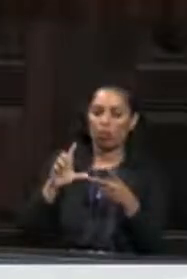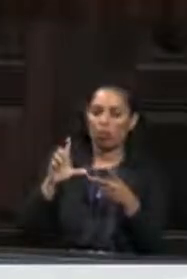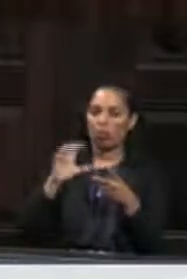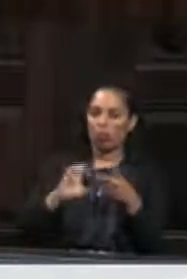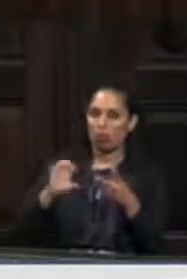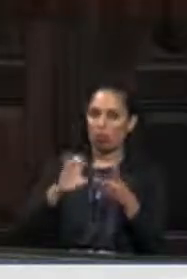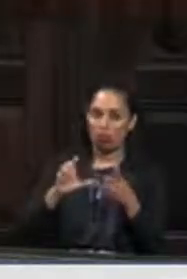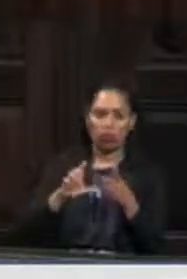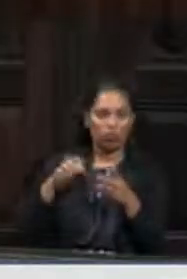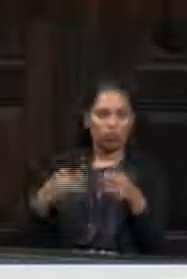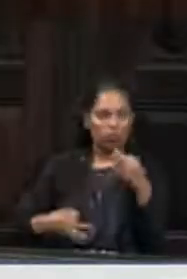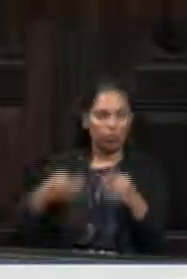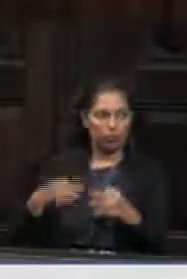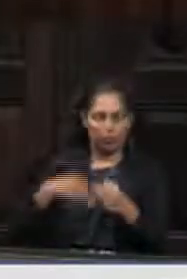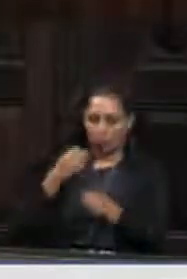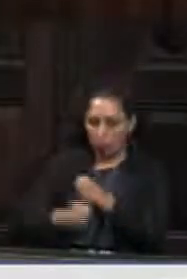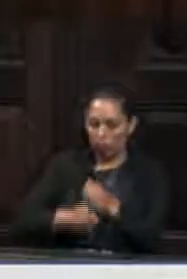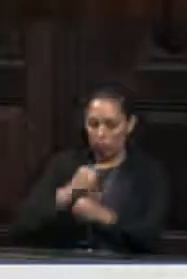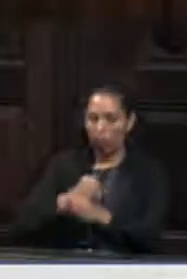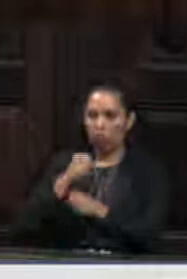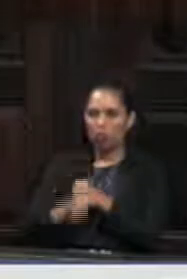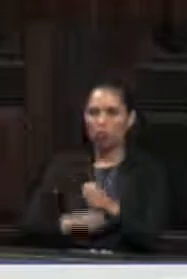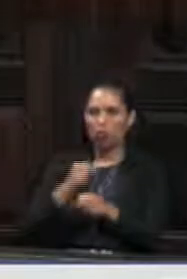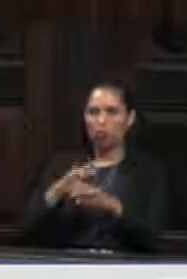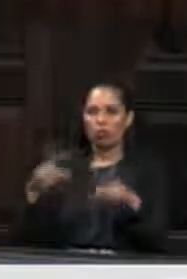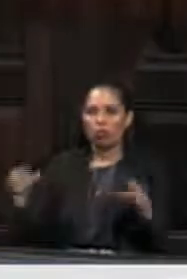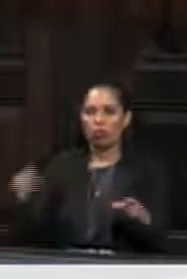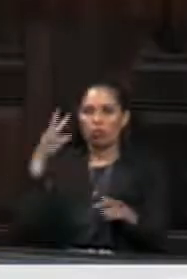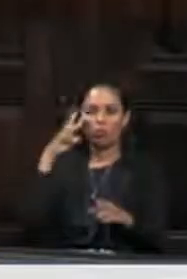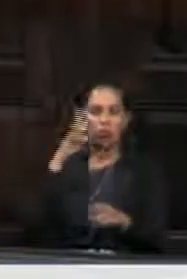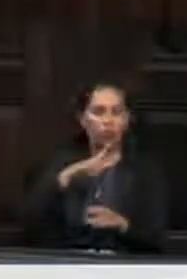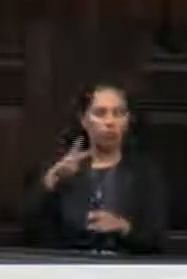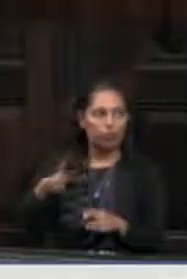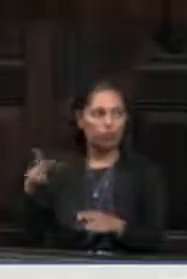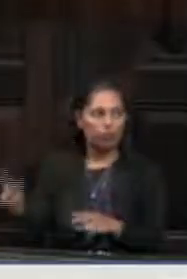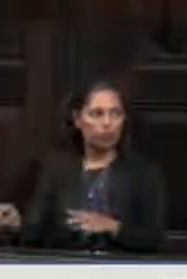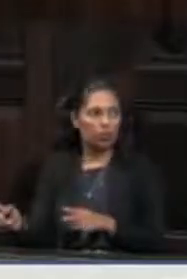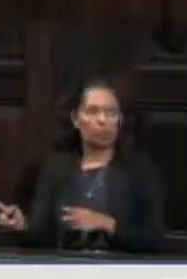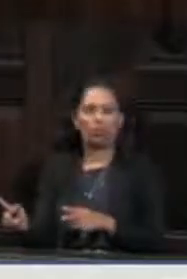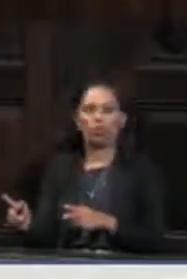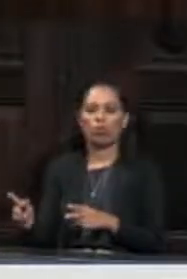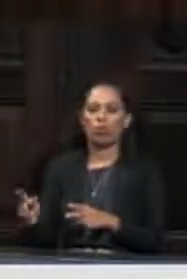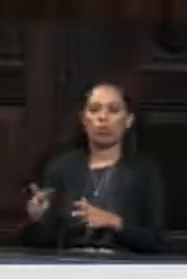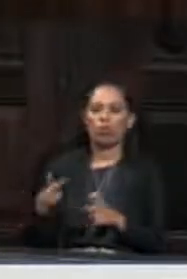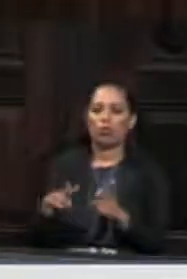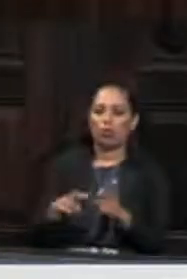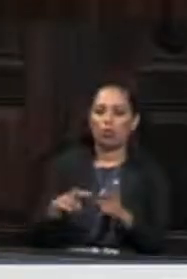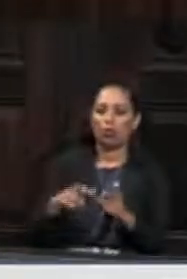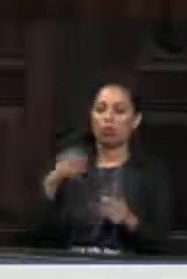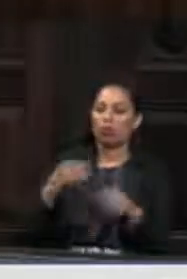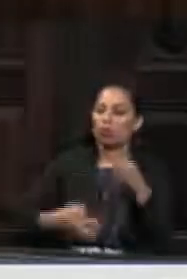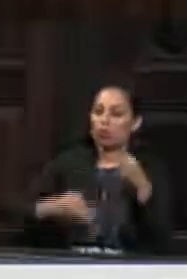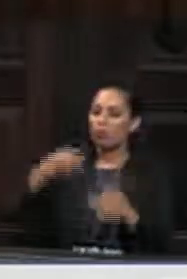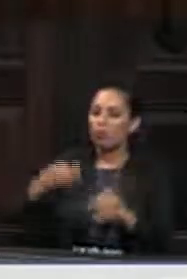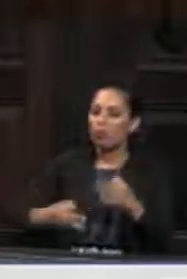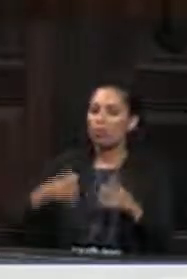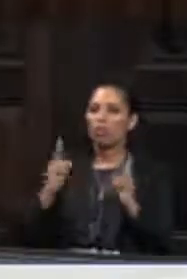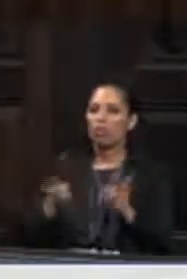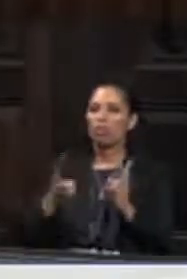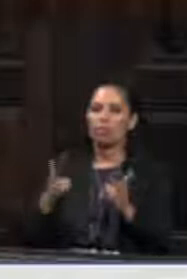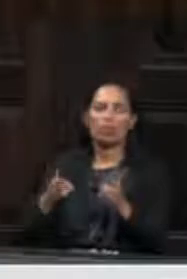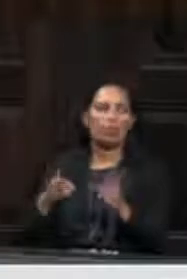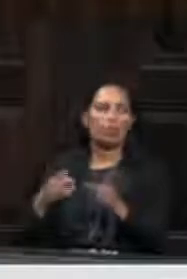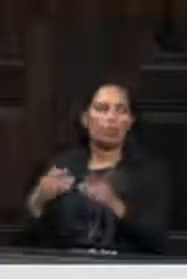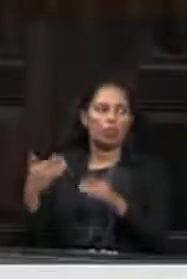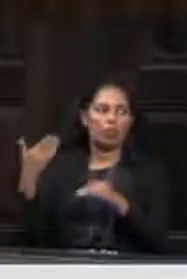judiciário. Nos últimos anos temos visto a usurpação do poder judiciário, que constantemente tem invadido